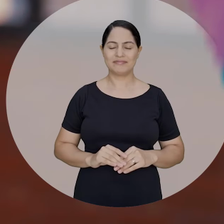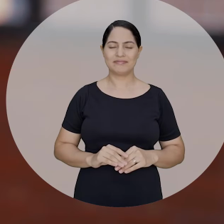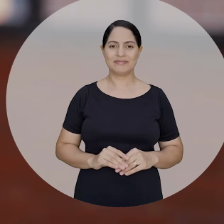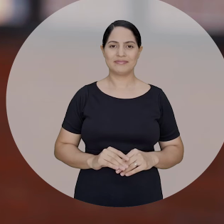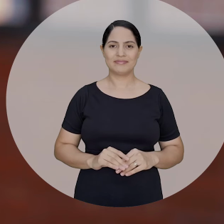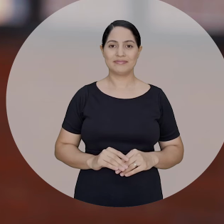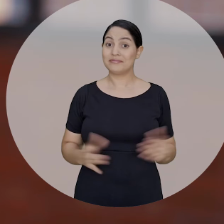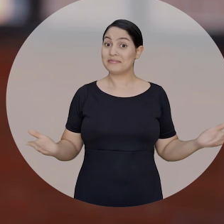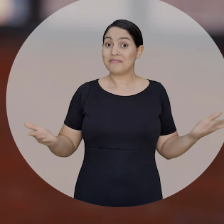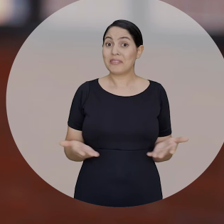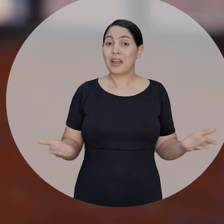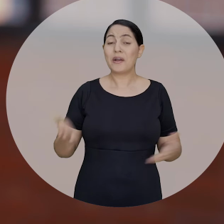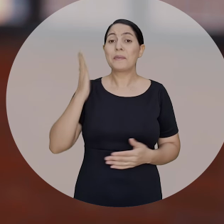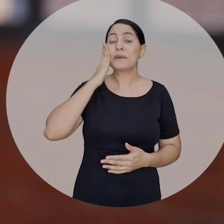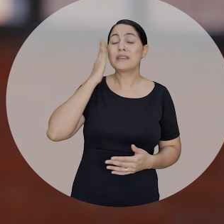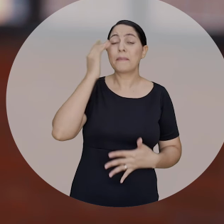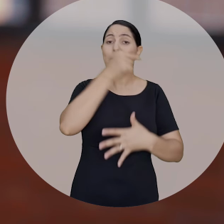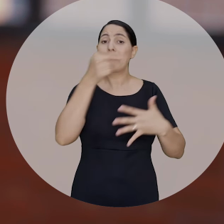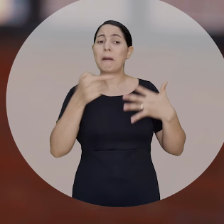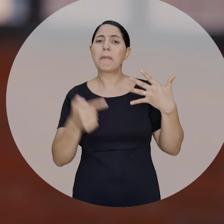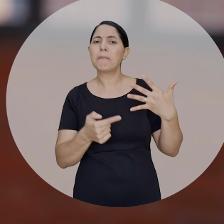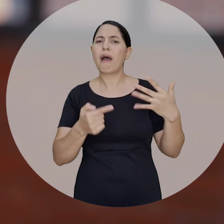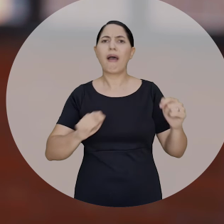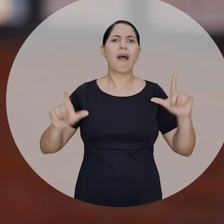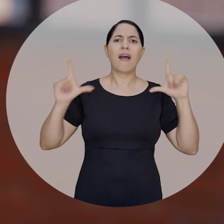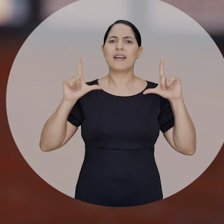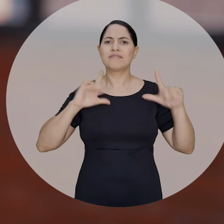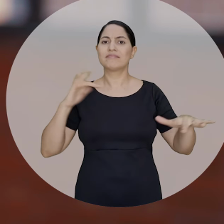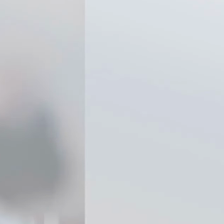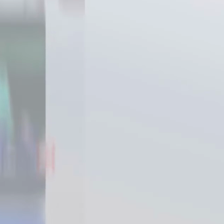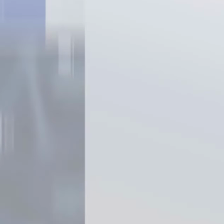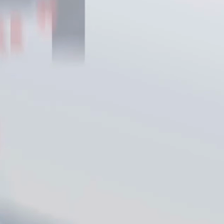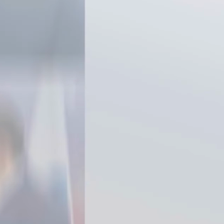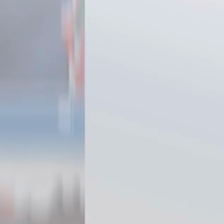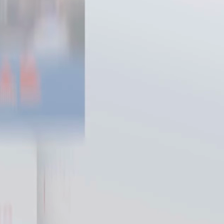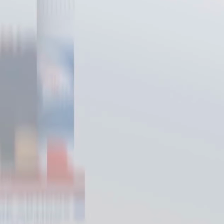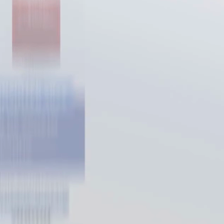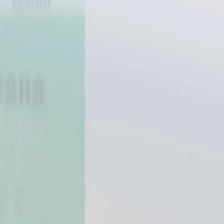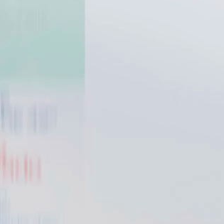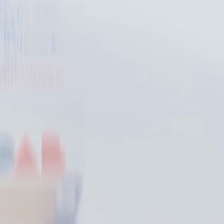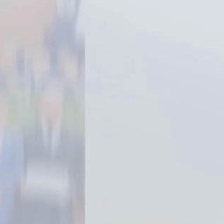Chegou a hora de saber o que foi destaque nas redes sociais da OAB Nacional.